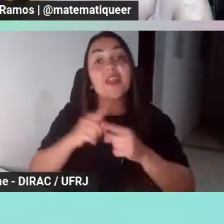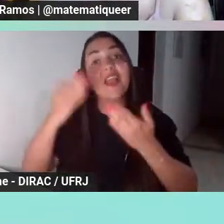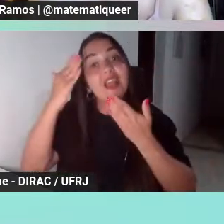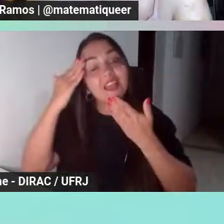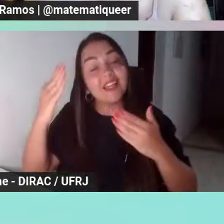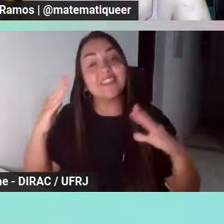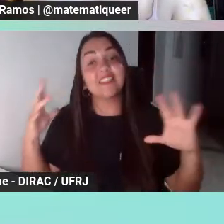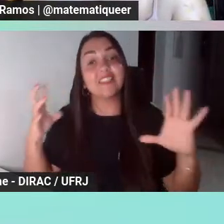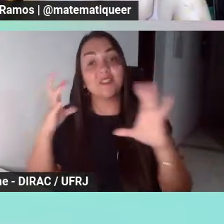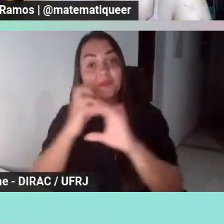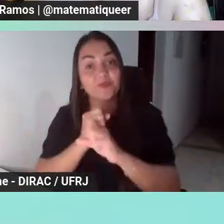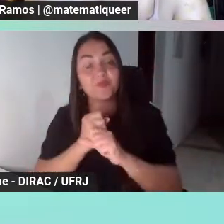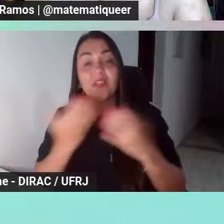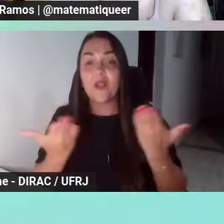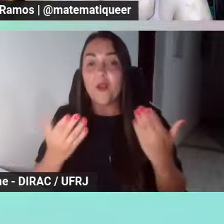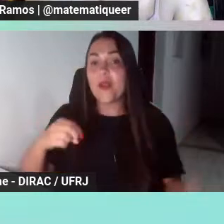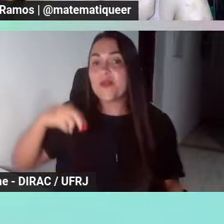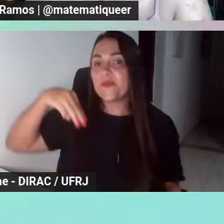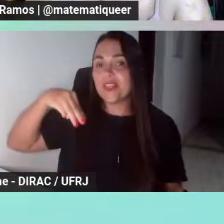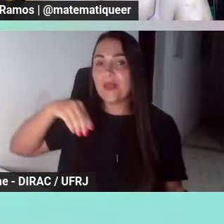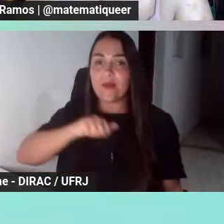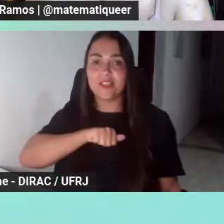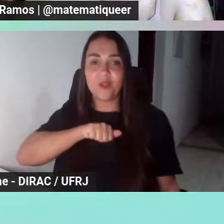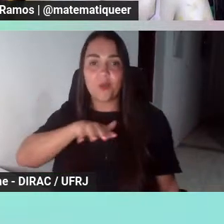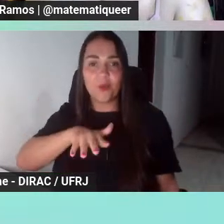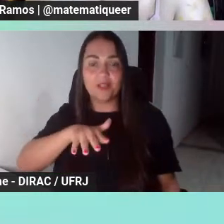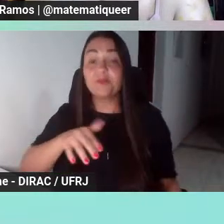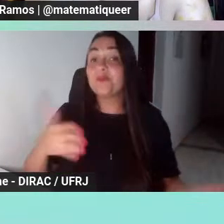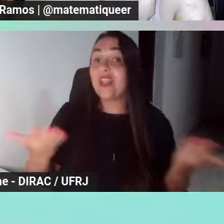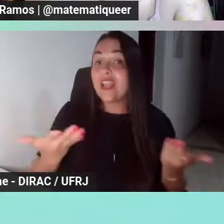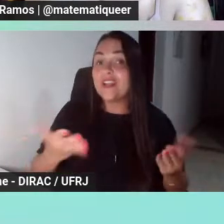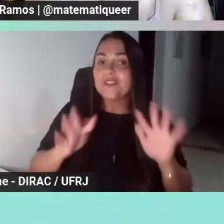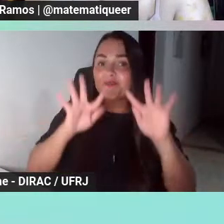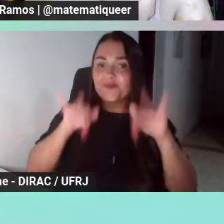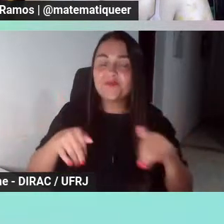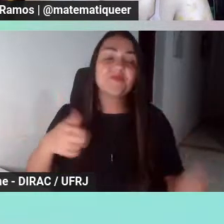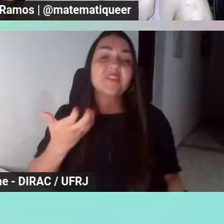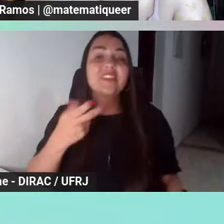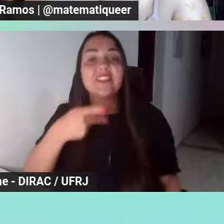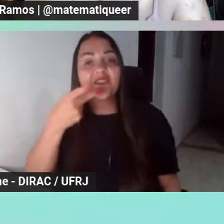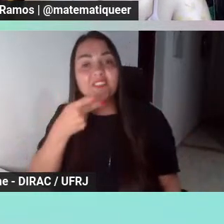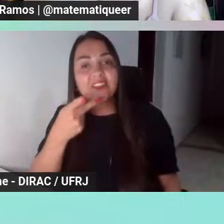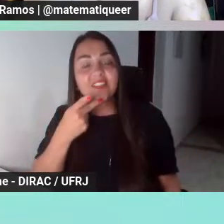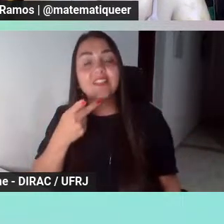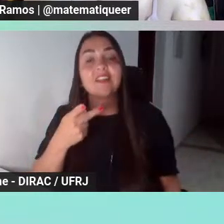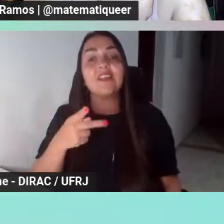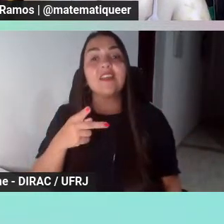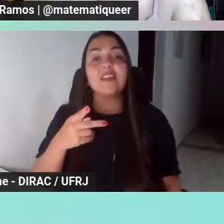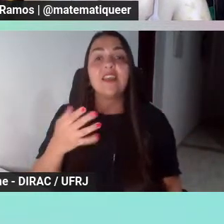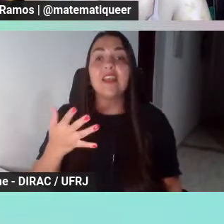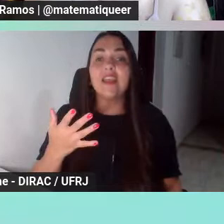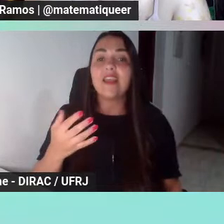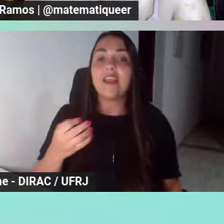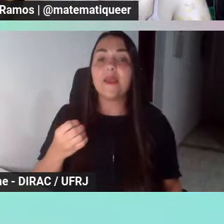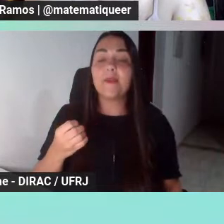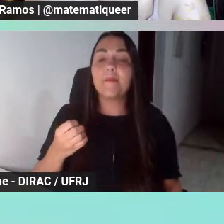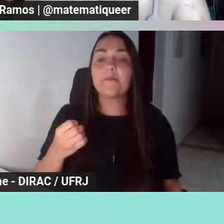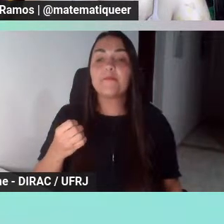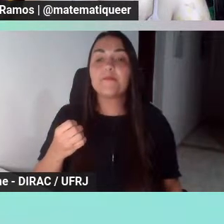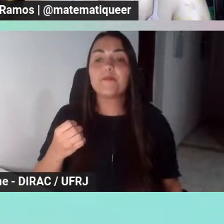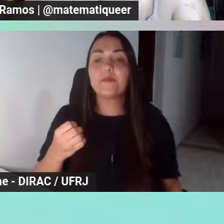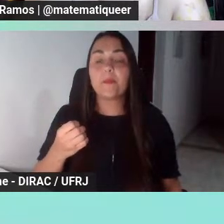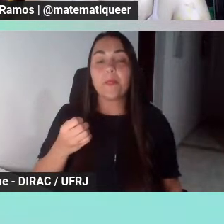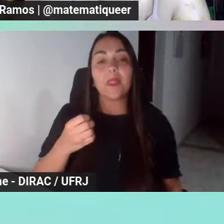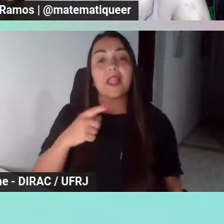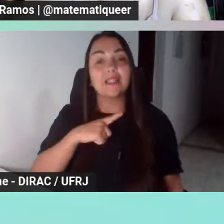o Matemático E. E terminar a fala também falando, né, enquanto assim, por mais que a